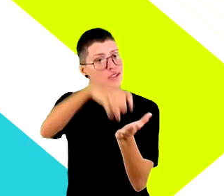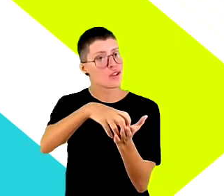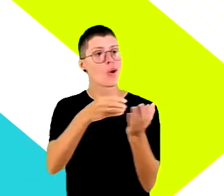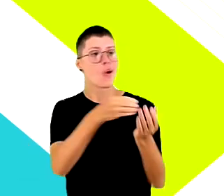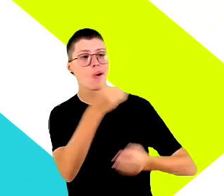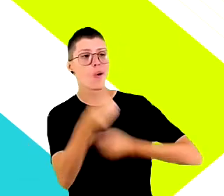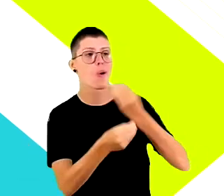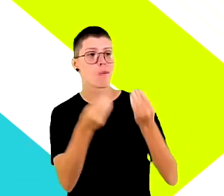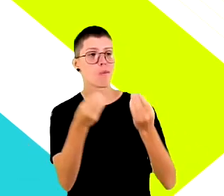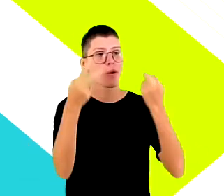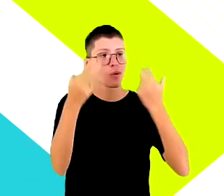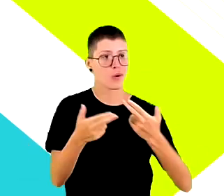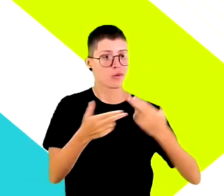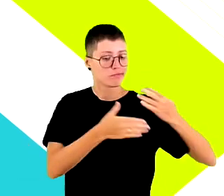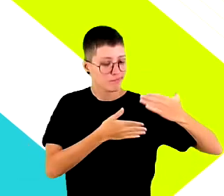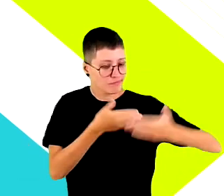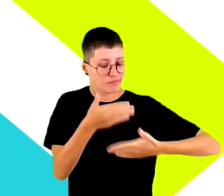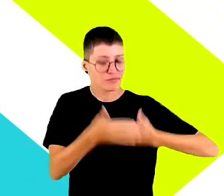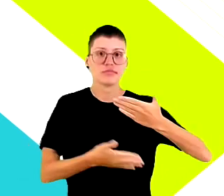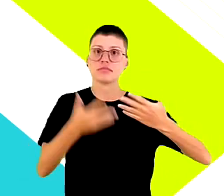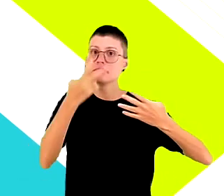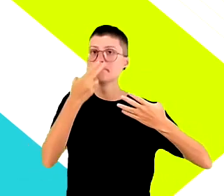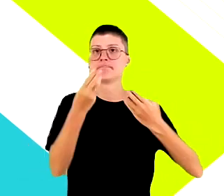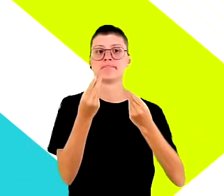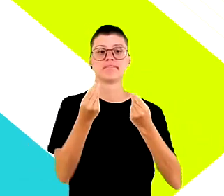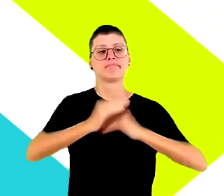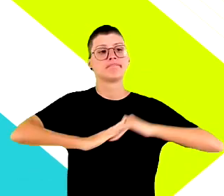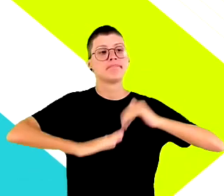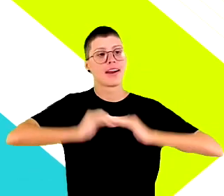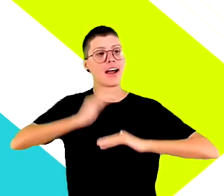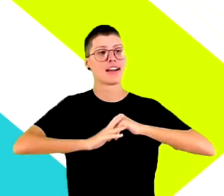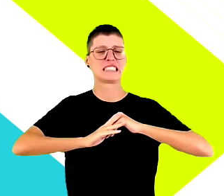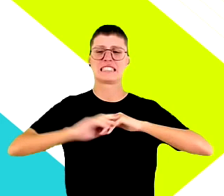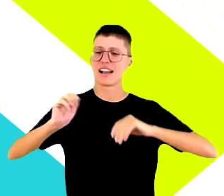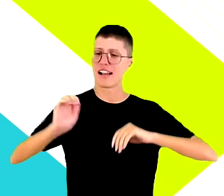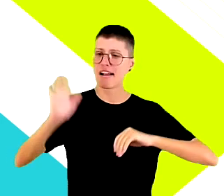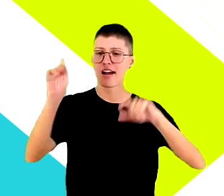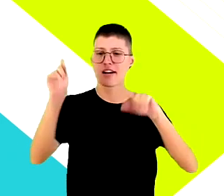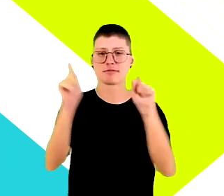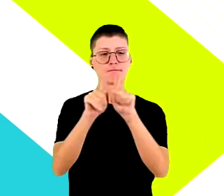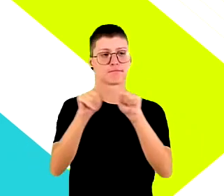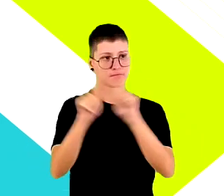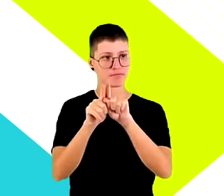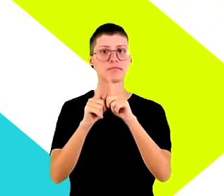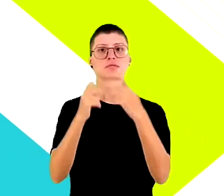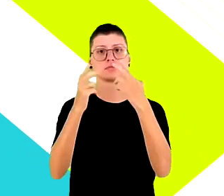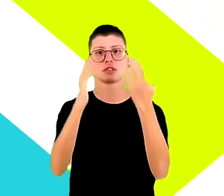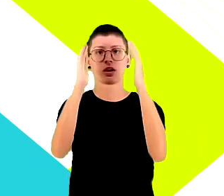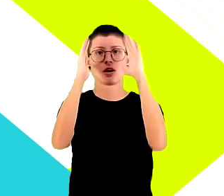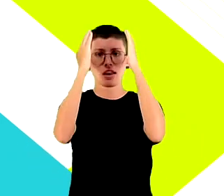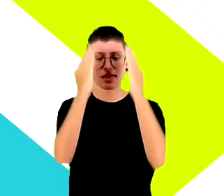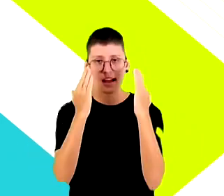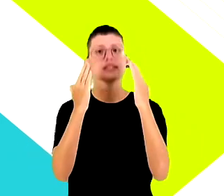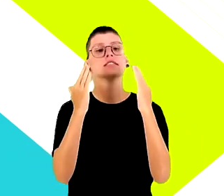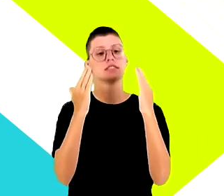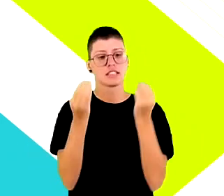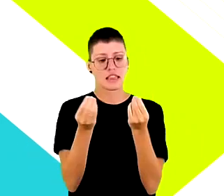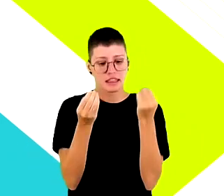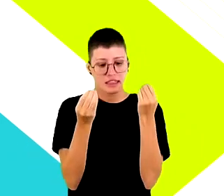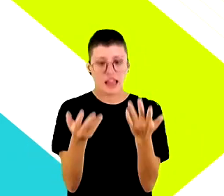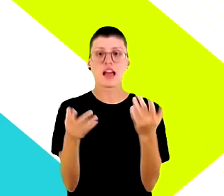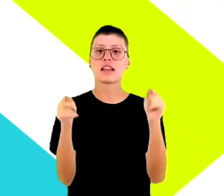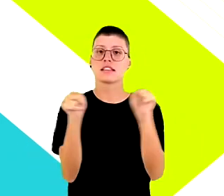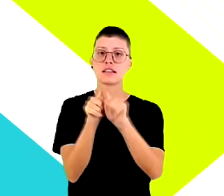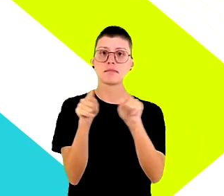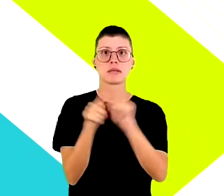tem um processo extremamente manual, né, e super caro. Né, a concessão de análise de crédito hoje, a concessão e análise de crédito hoje é super